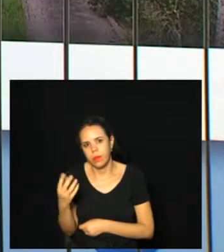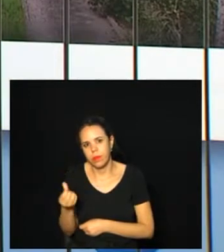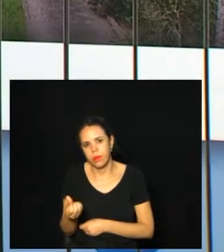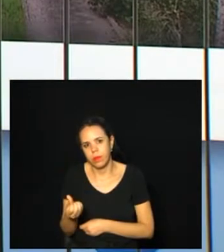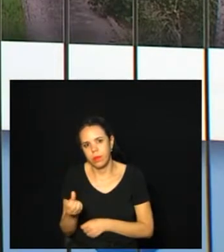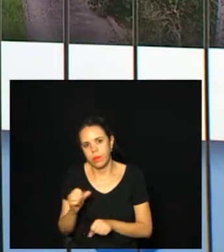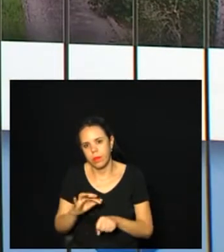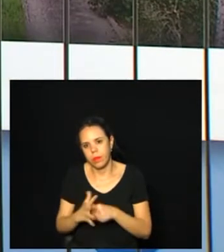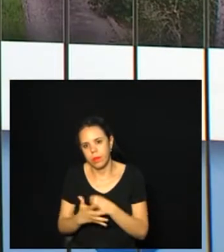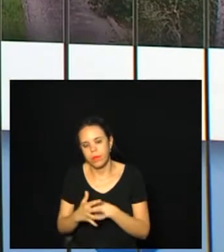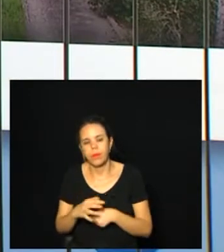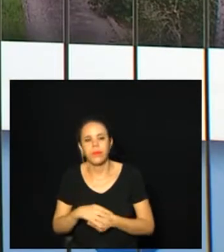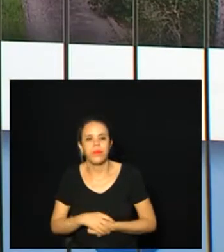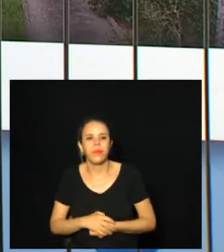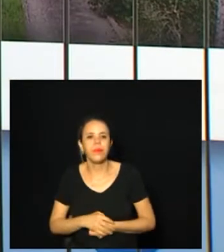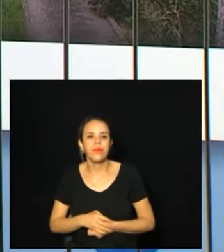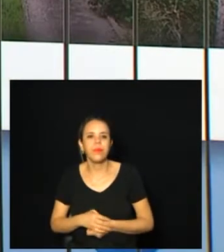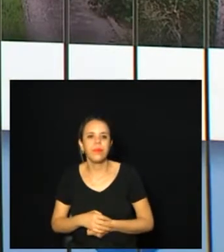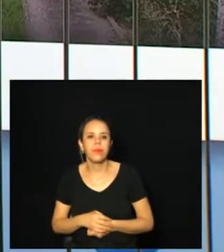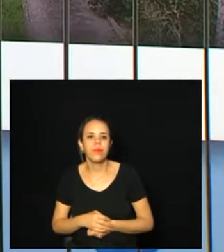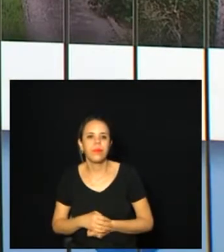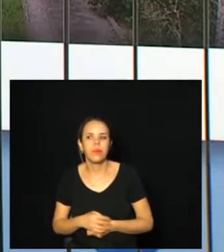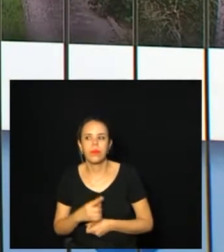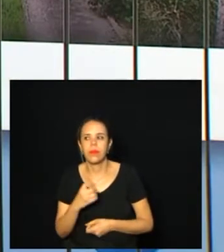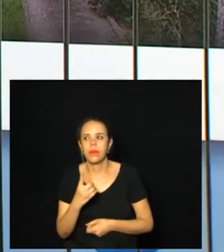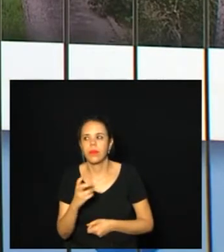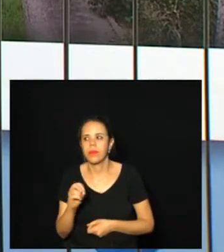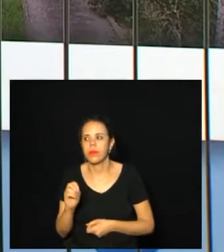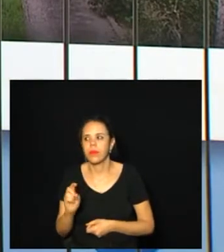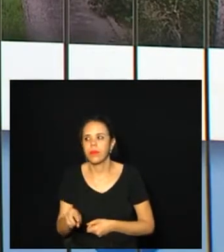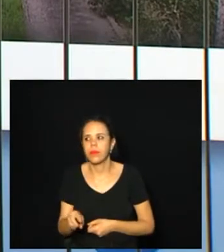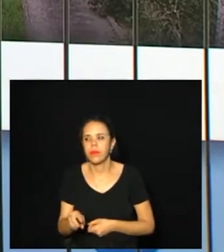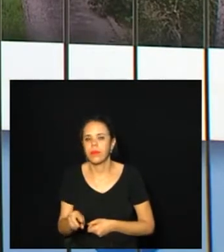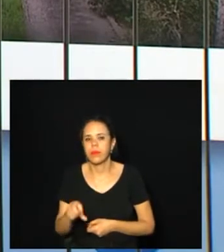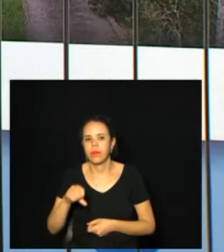4.386.346 casos da Covid-19, com